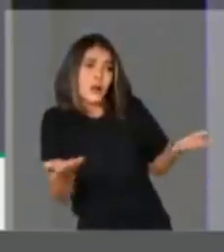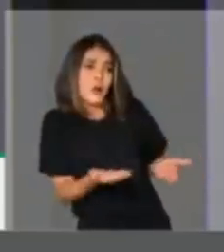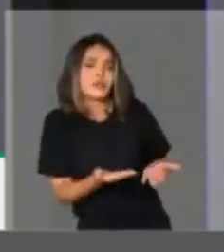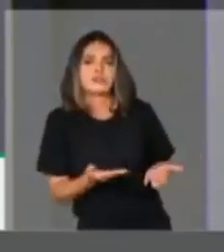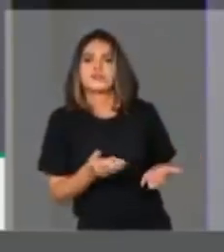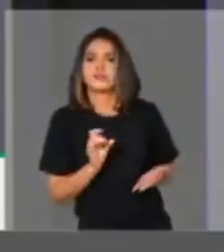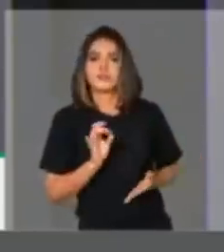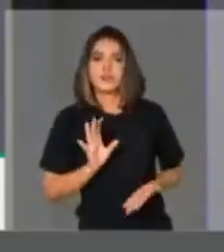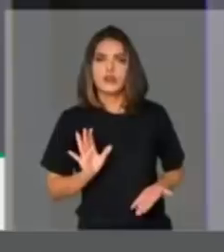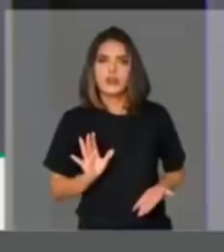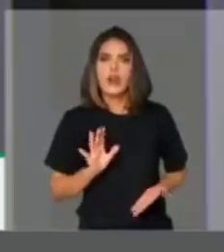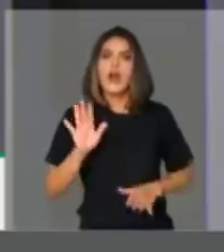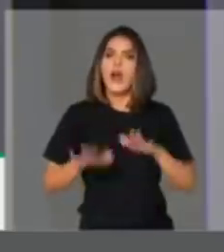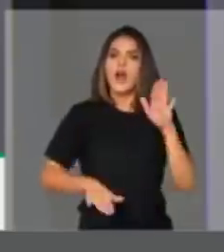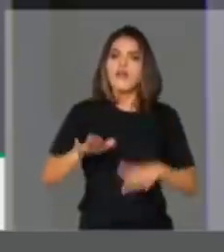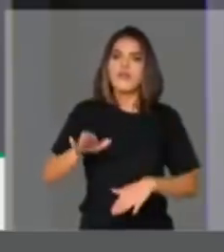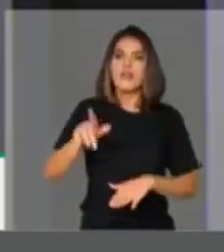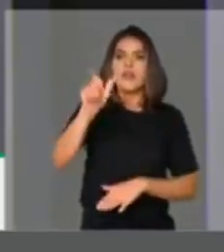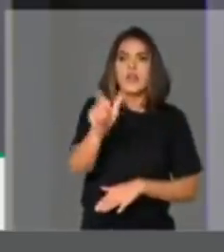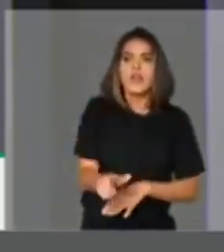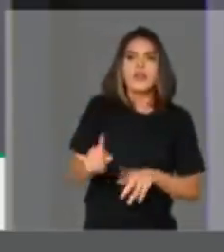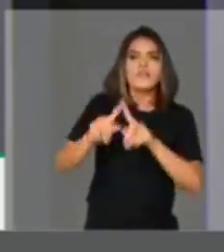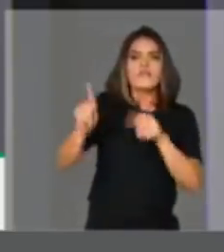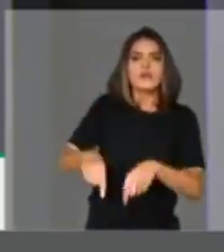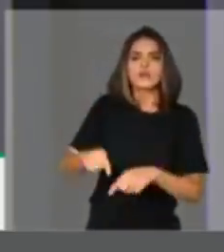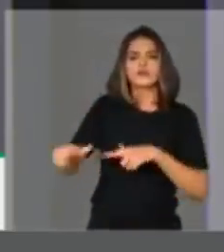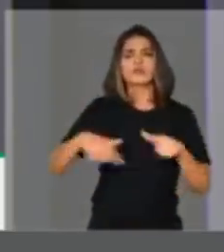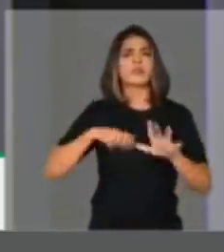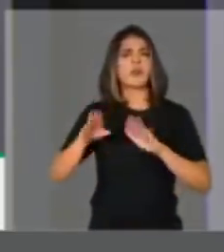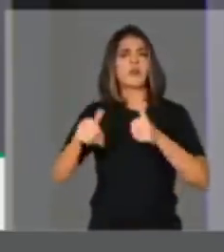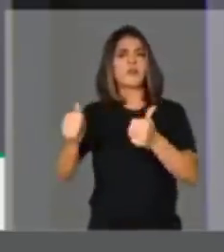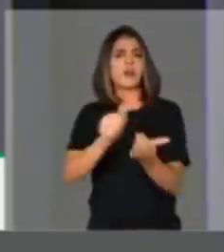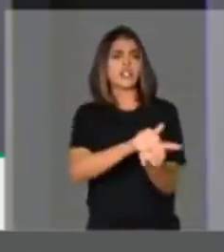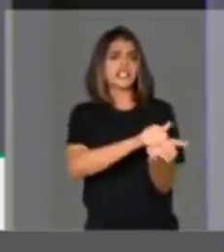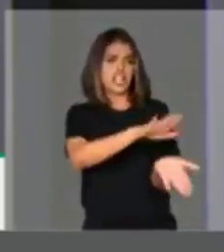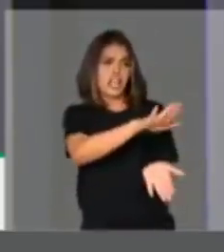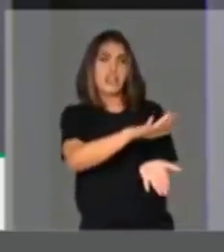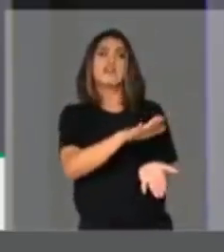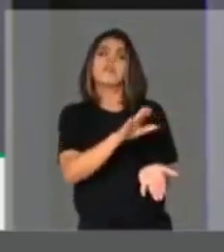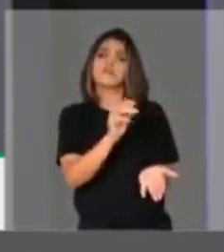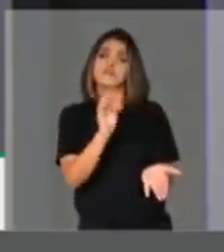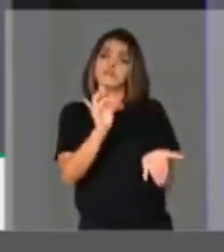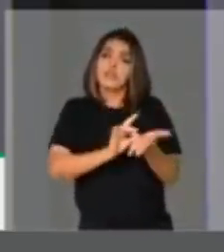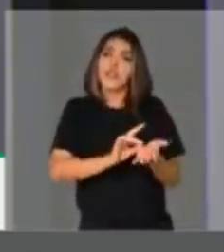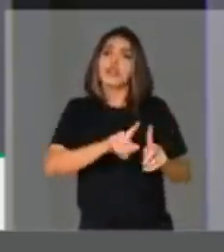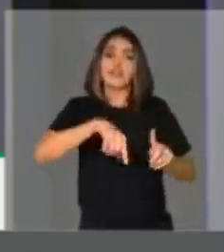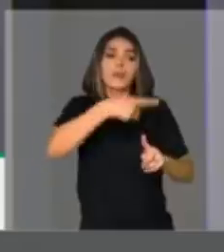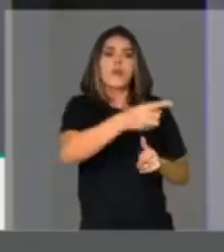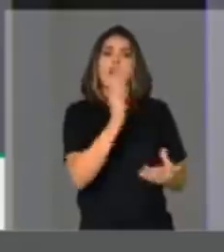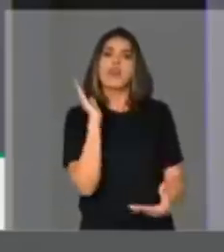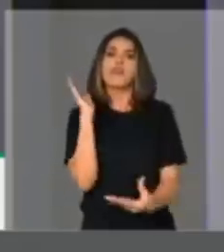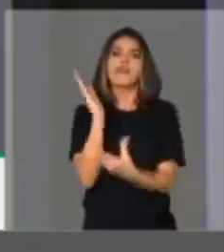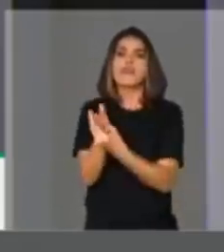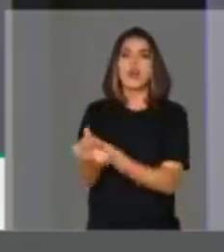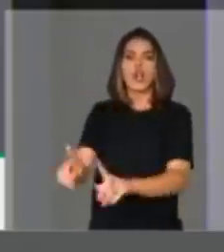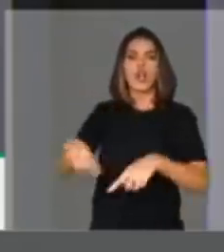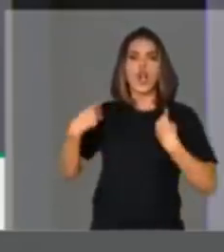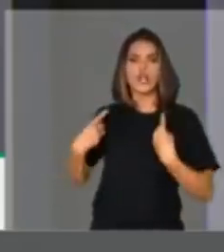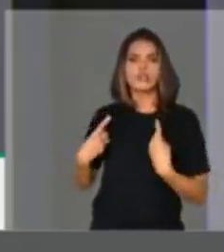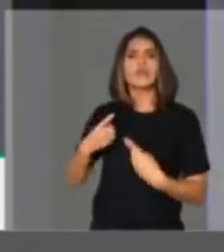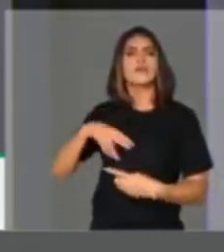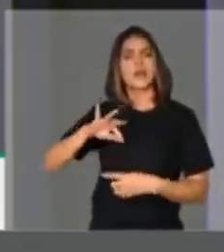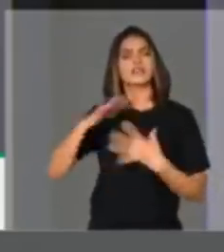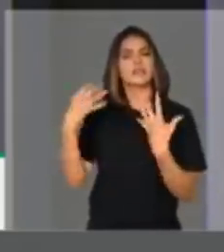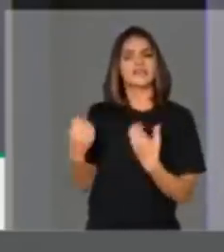para esse funcionário aqui que muitas vezes nem trabalhou bem, que foi demitido por justa causa, que deveria ter sido demitido mesmo, mas que depois injustamente entrou com uma ação contra mim, mas